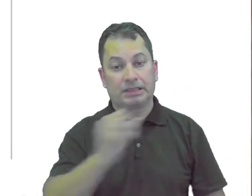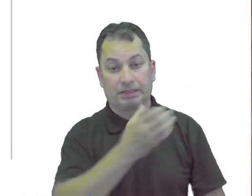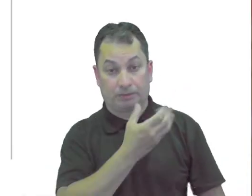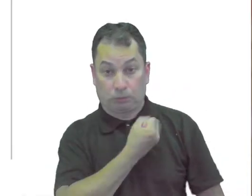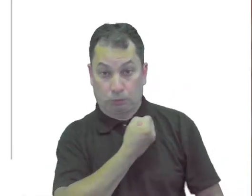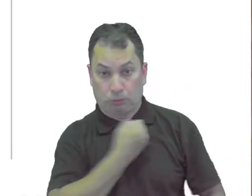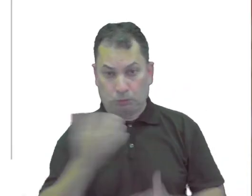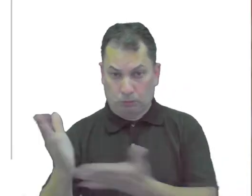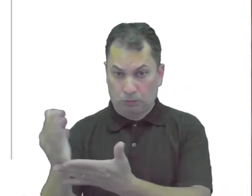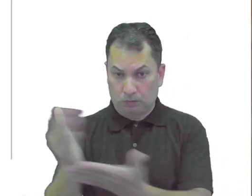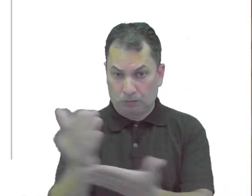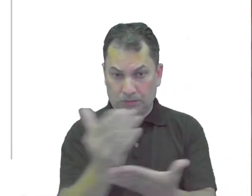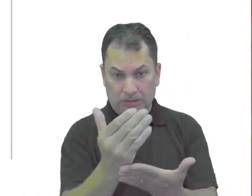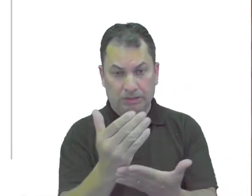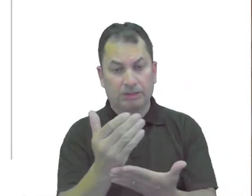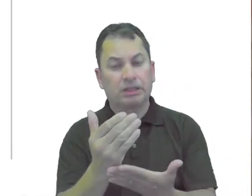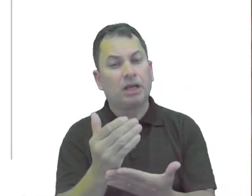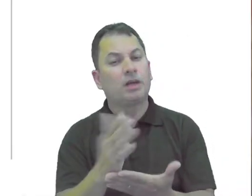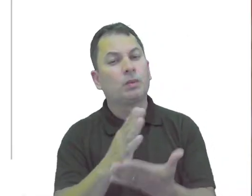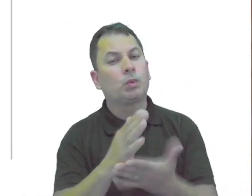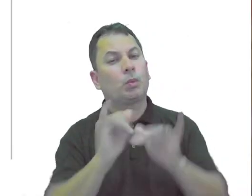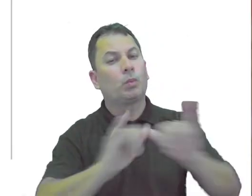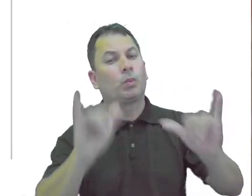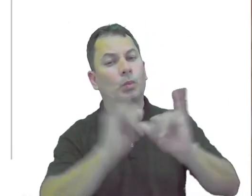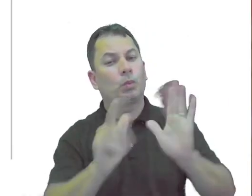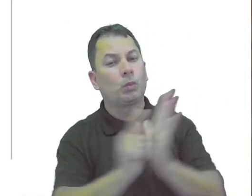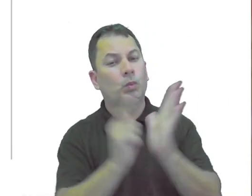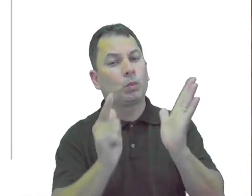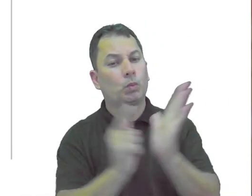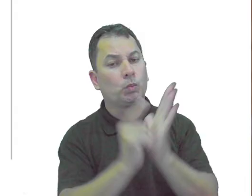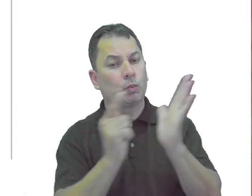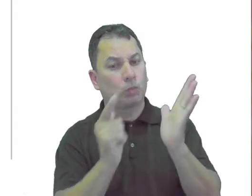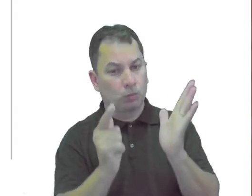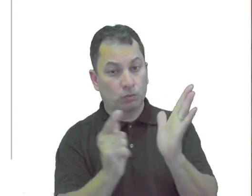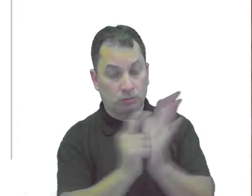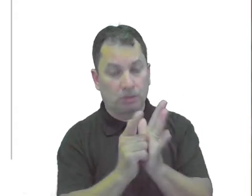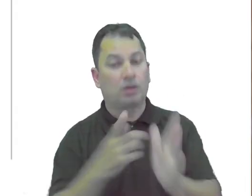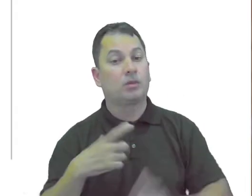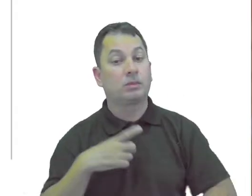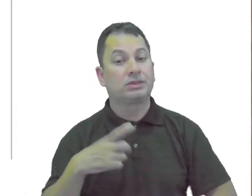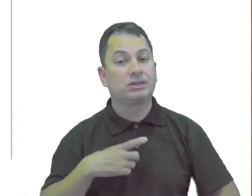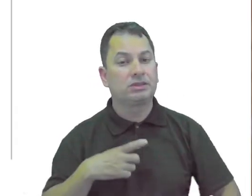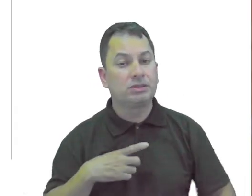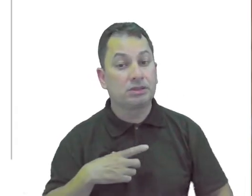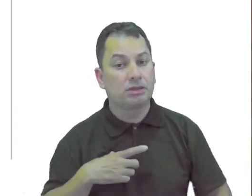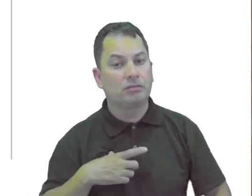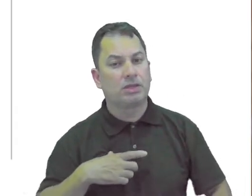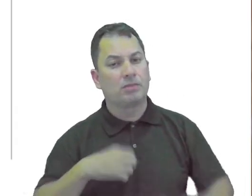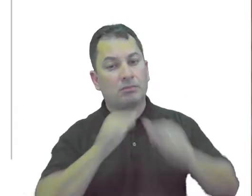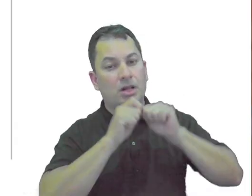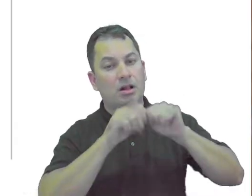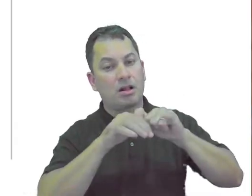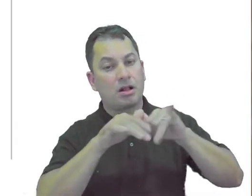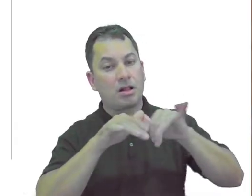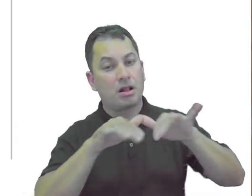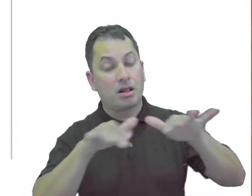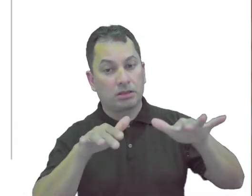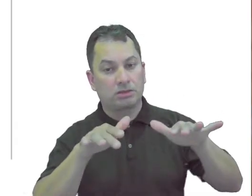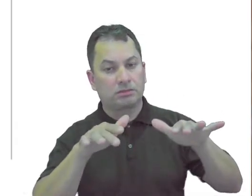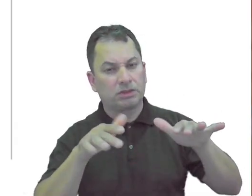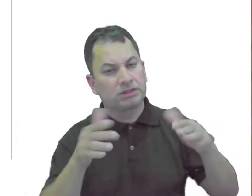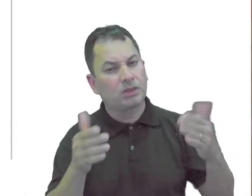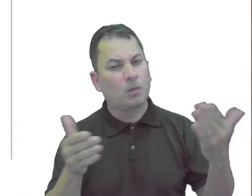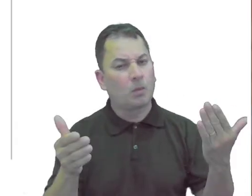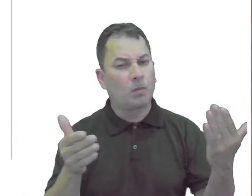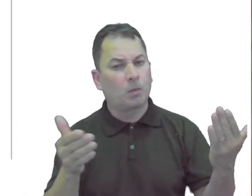coletando a partir de notícias de jornal tinham uma distribuição temporal muito semelhante, né,